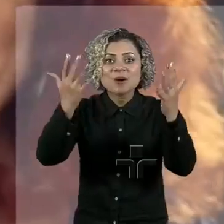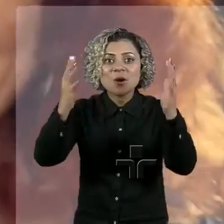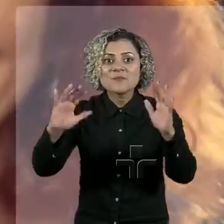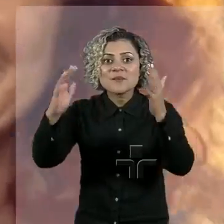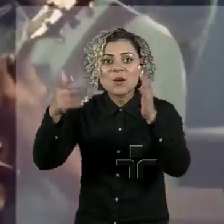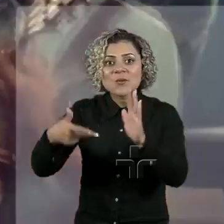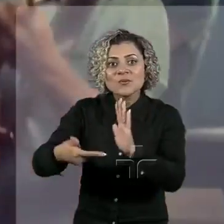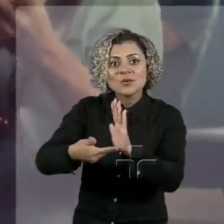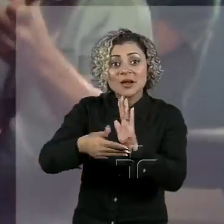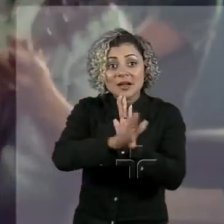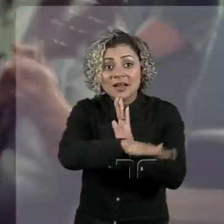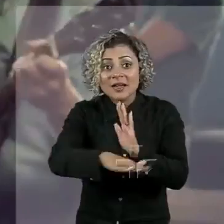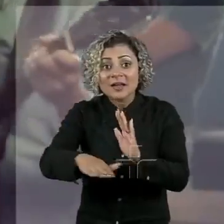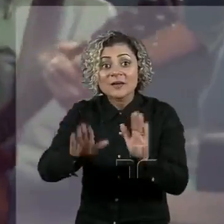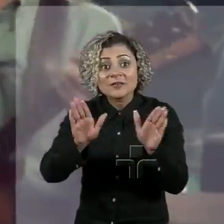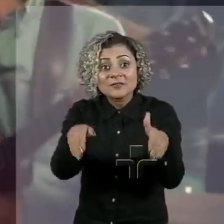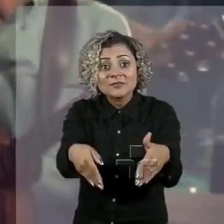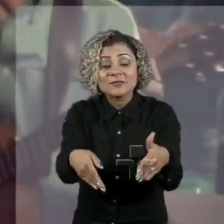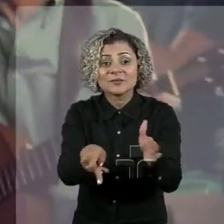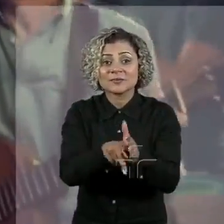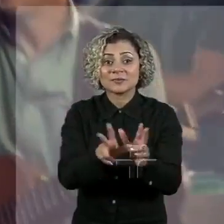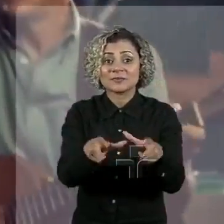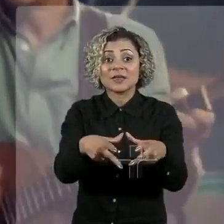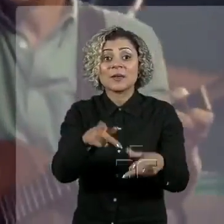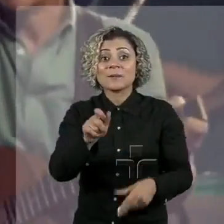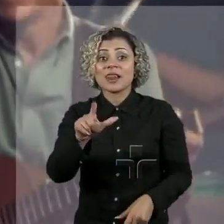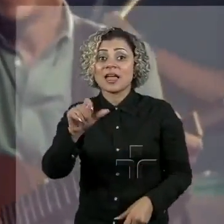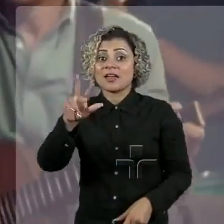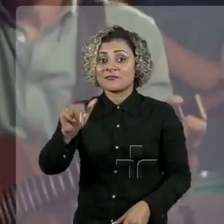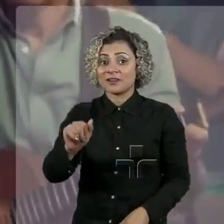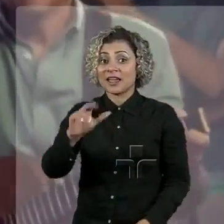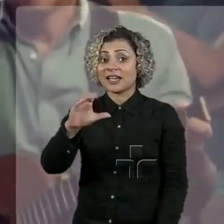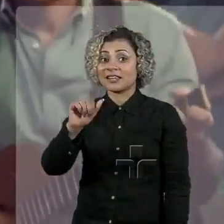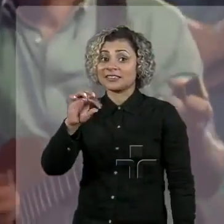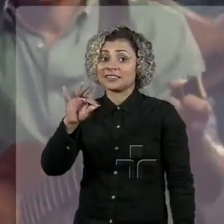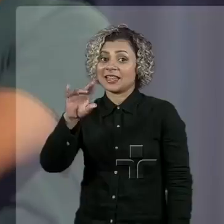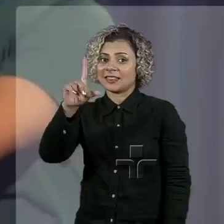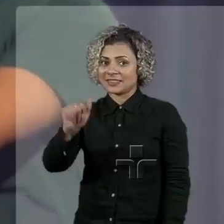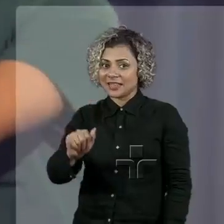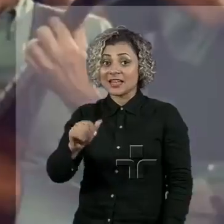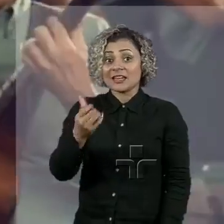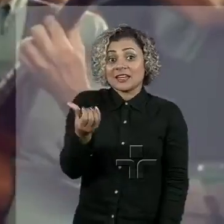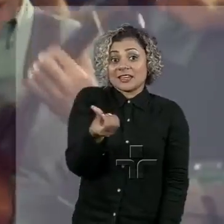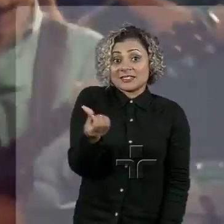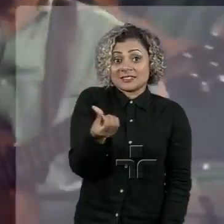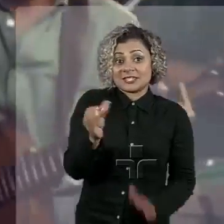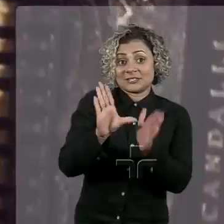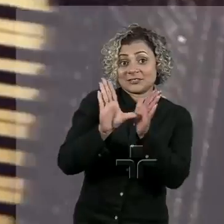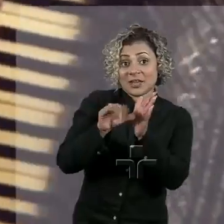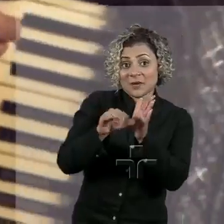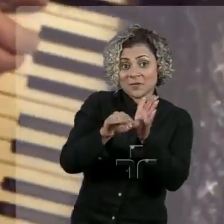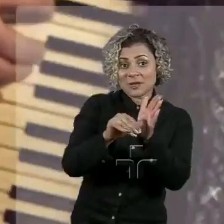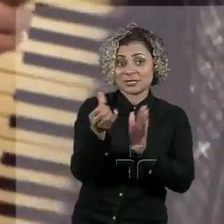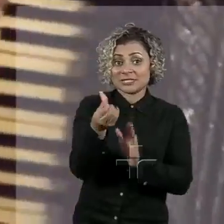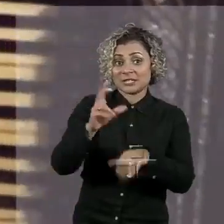infantis e show da dupla Palavra Cantada, no Anhangabaú, às 6 horas da tarde do sábado.